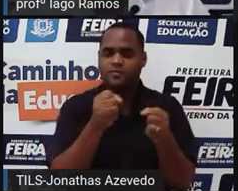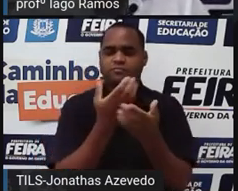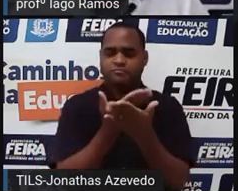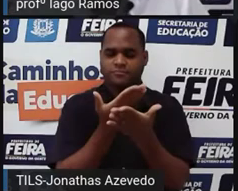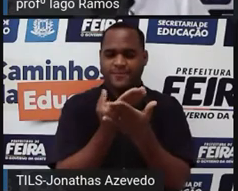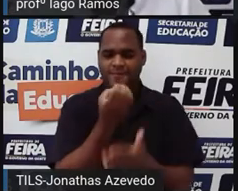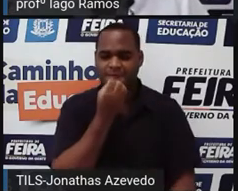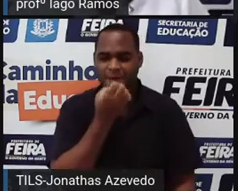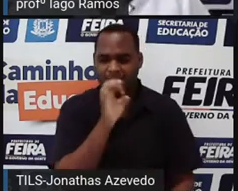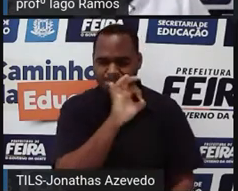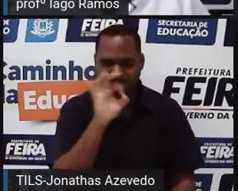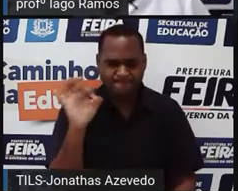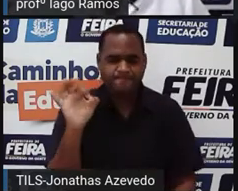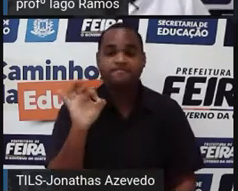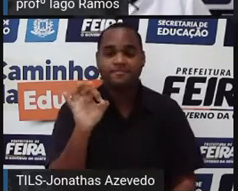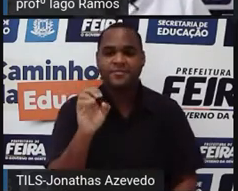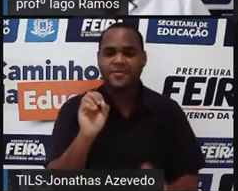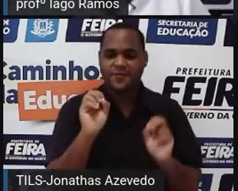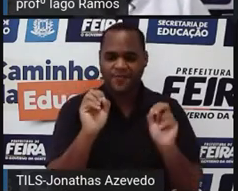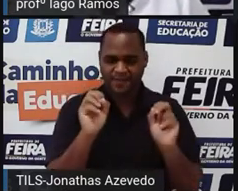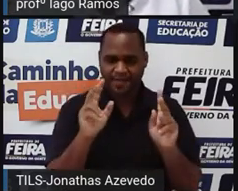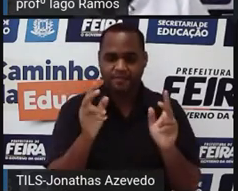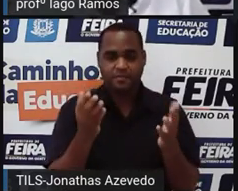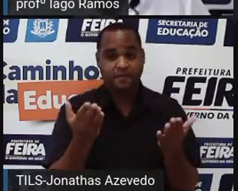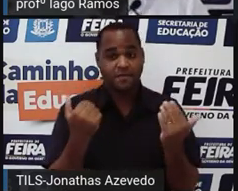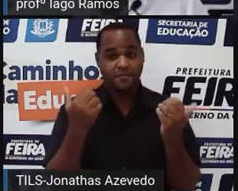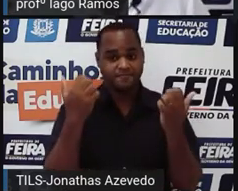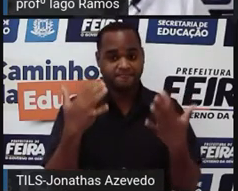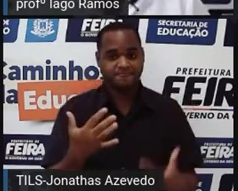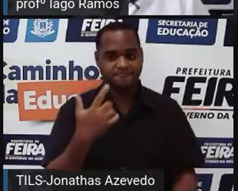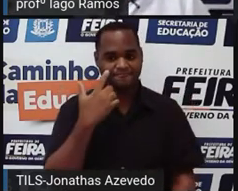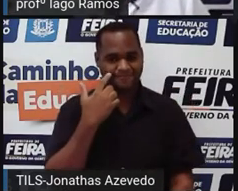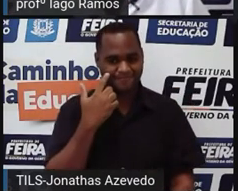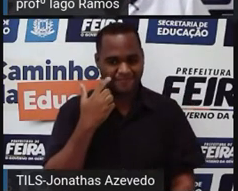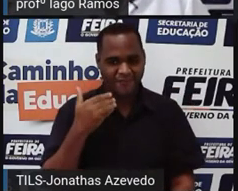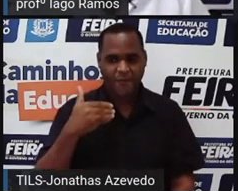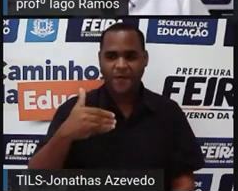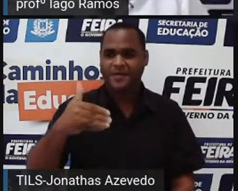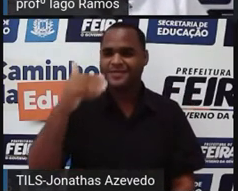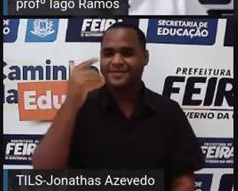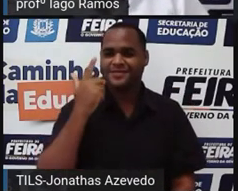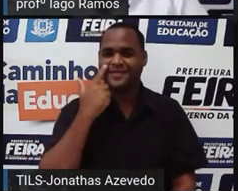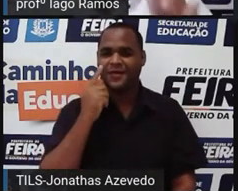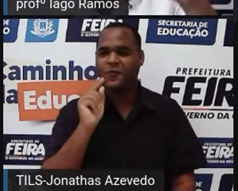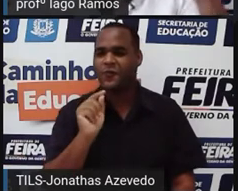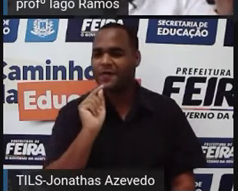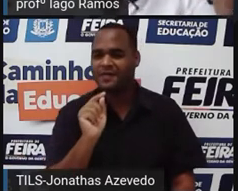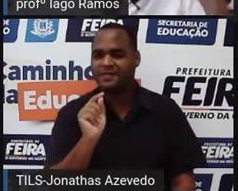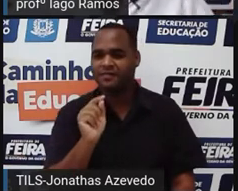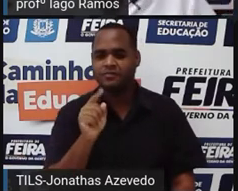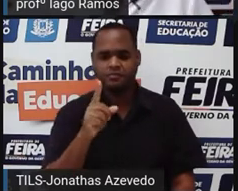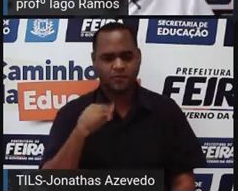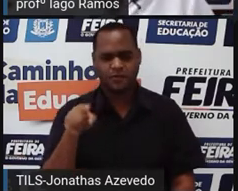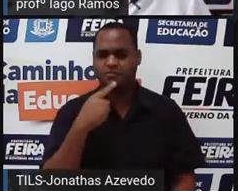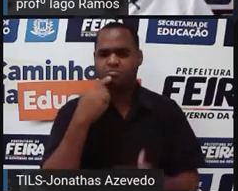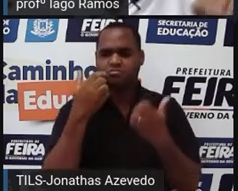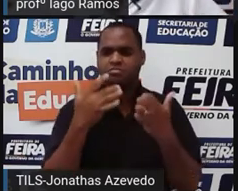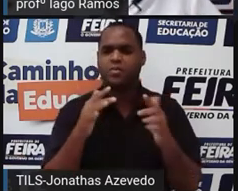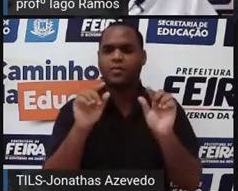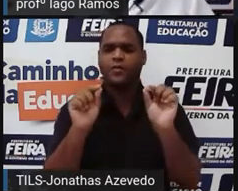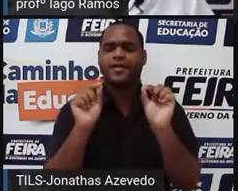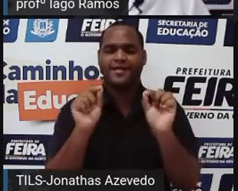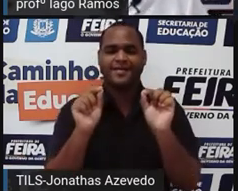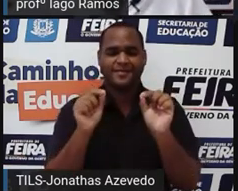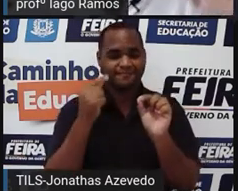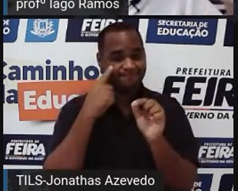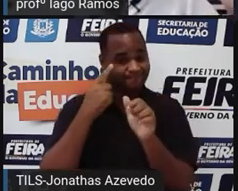valeu? Então vamos lá, avançando, olha só. O que que a gente está falando aqui? Do